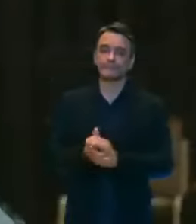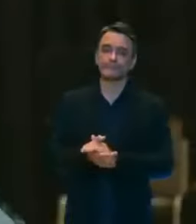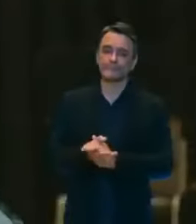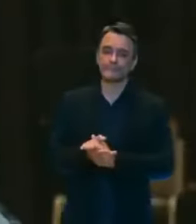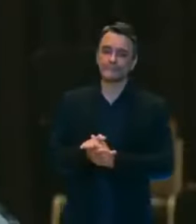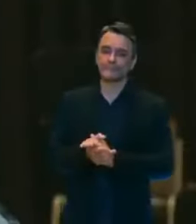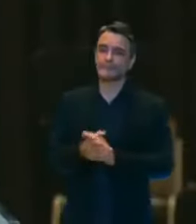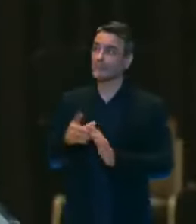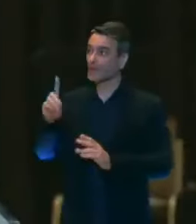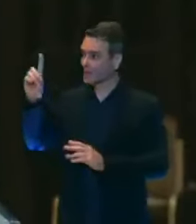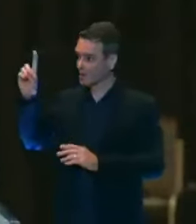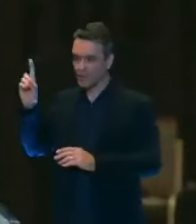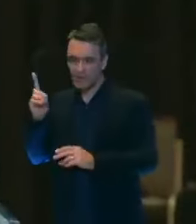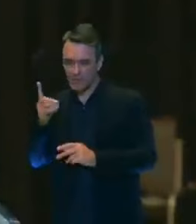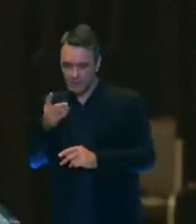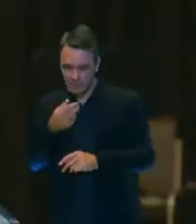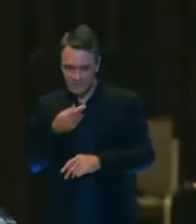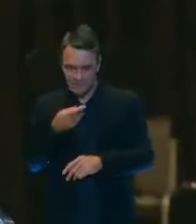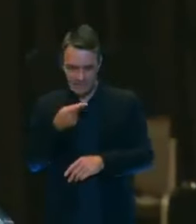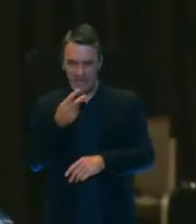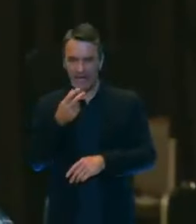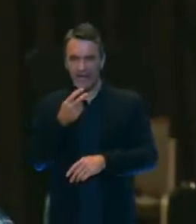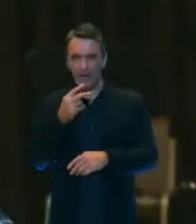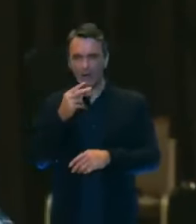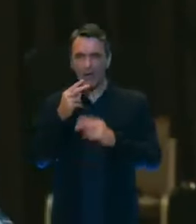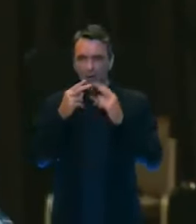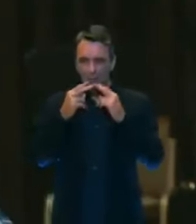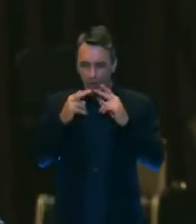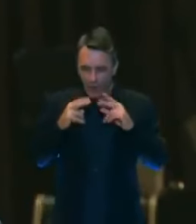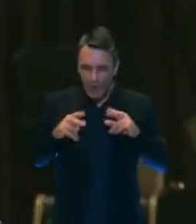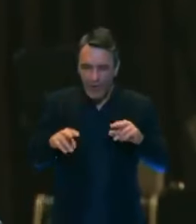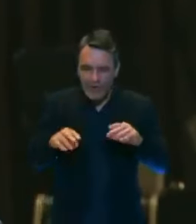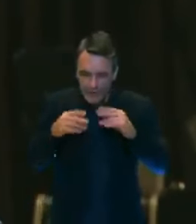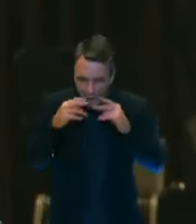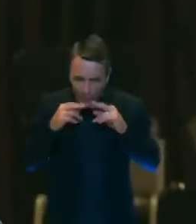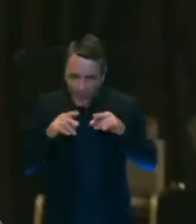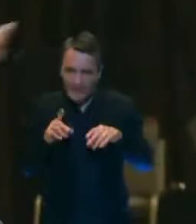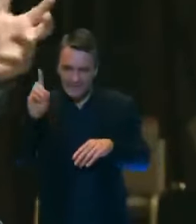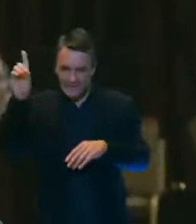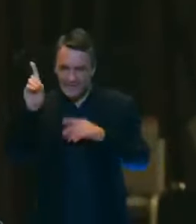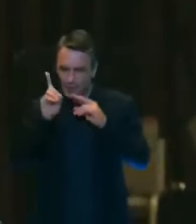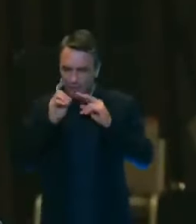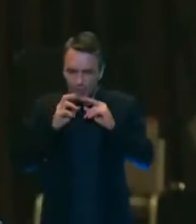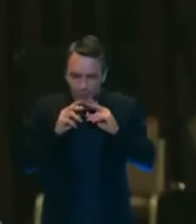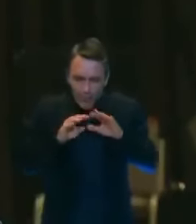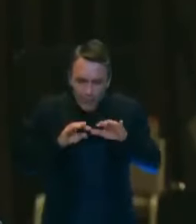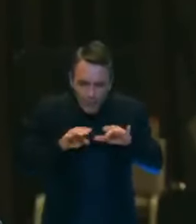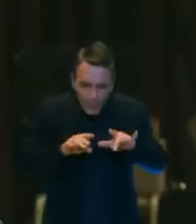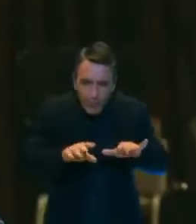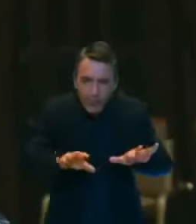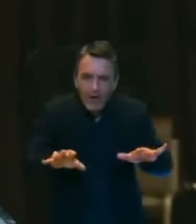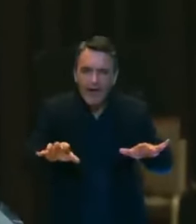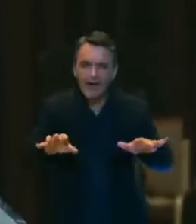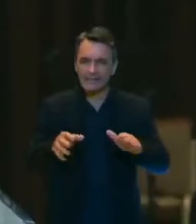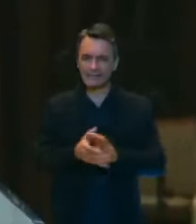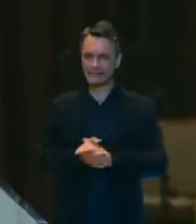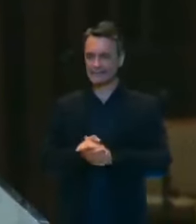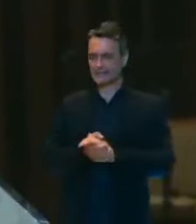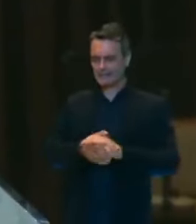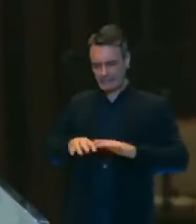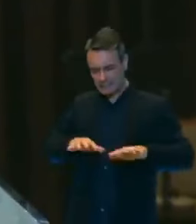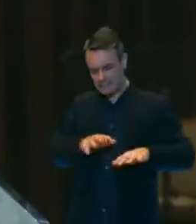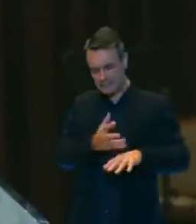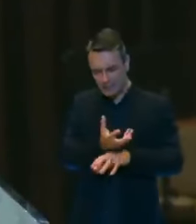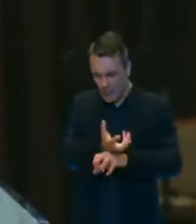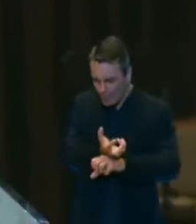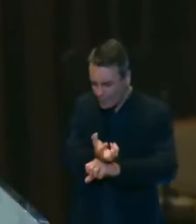do hálito de Deus. E é interessante porque ele faz um paralelo aqui entre a glória dos